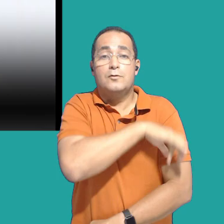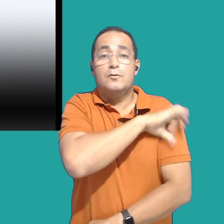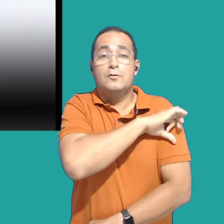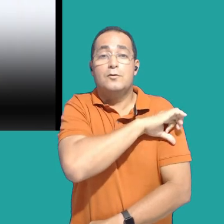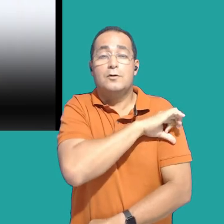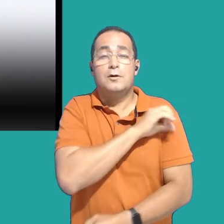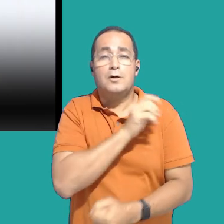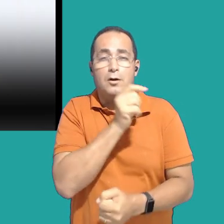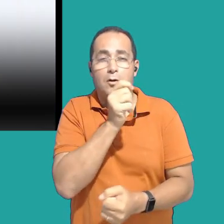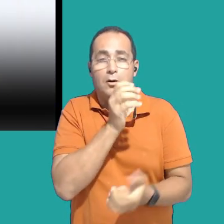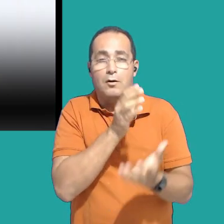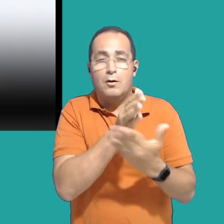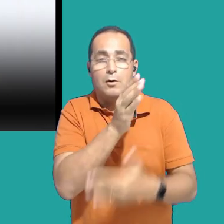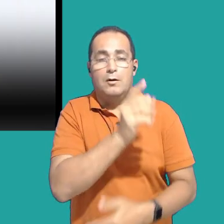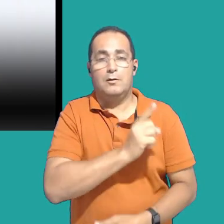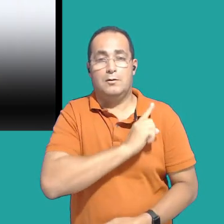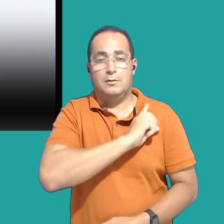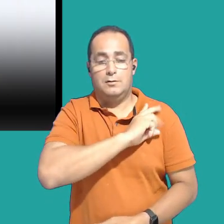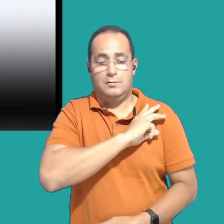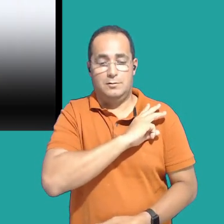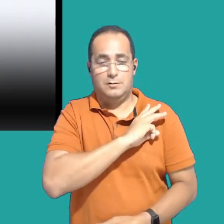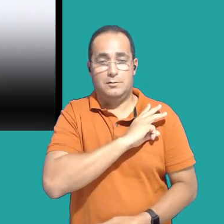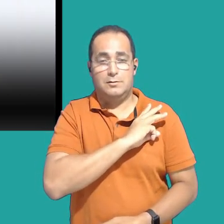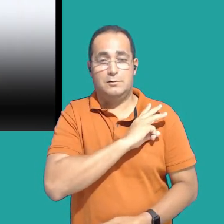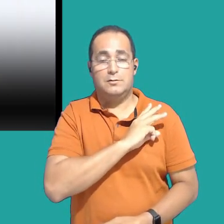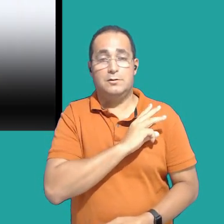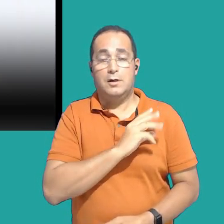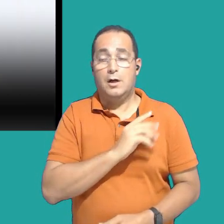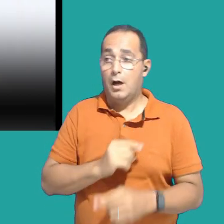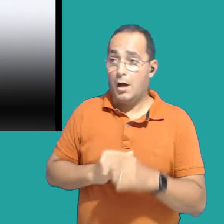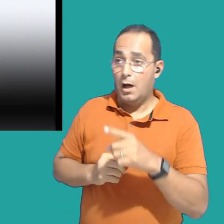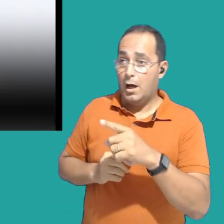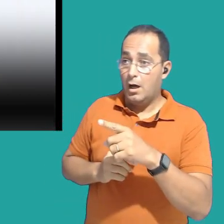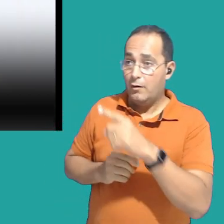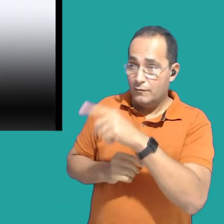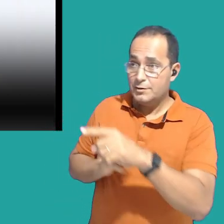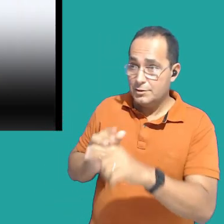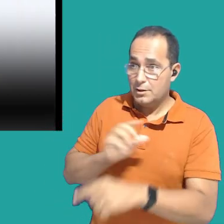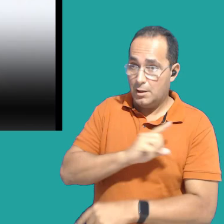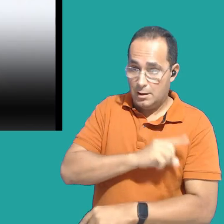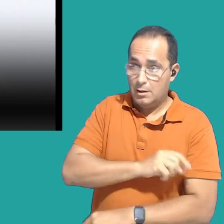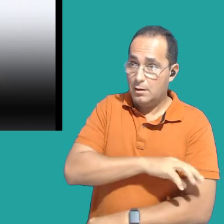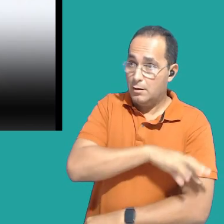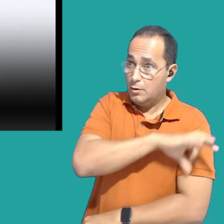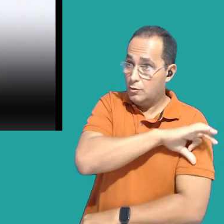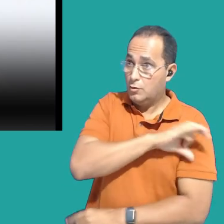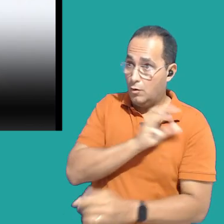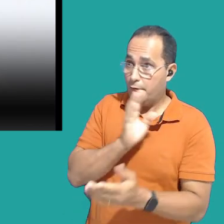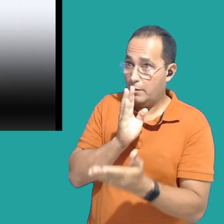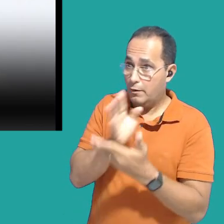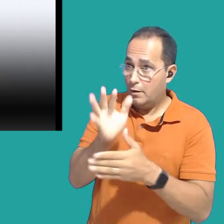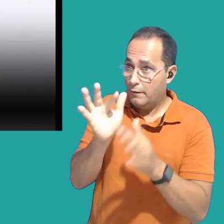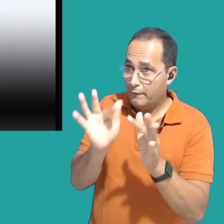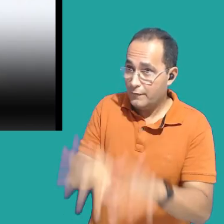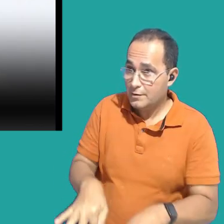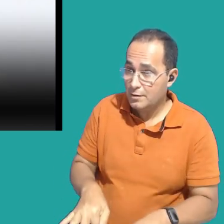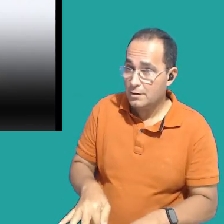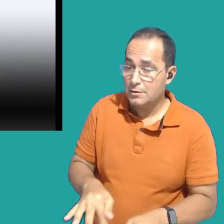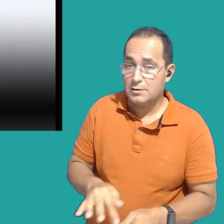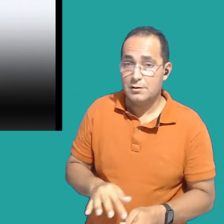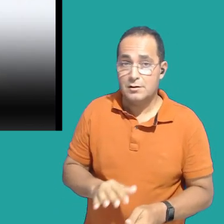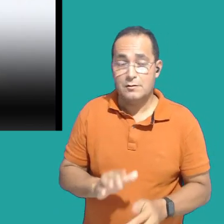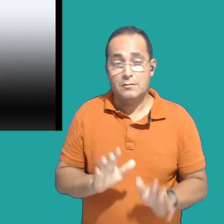estava concluindo, já ia para o médio. Então E você já estava finalizando o Fundamental 2 para ir para o médio.